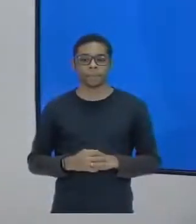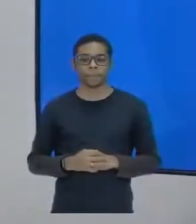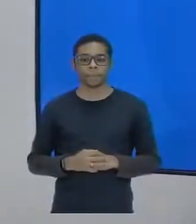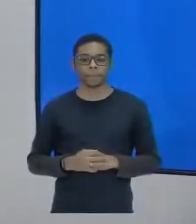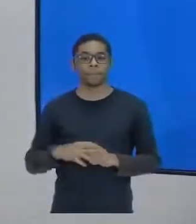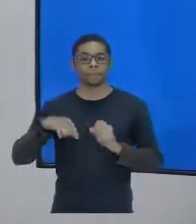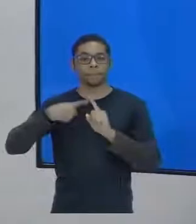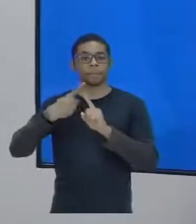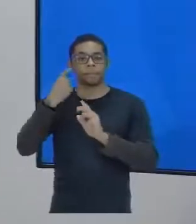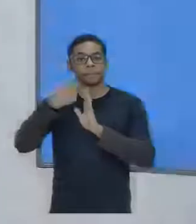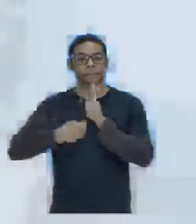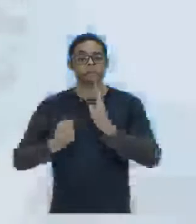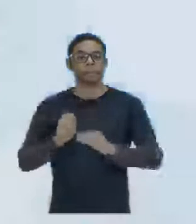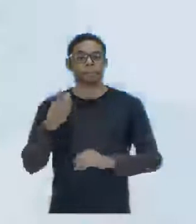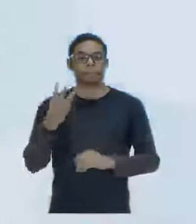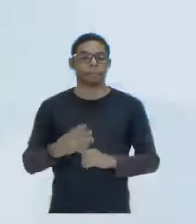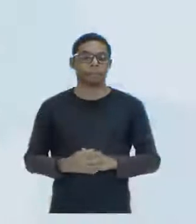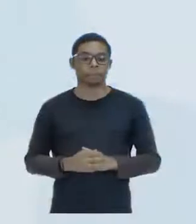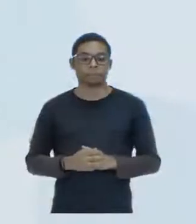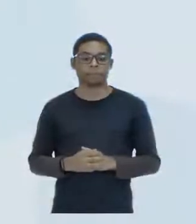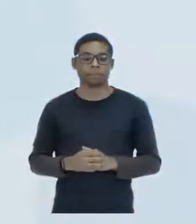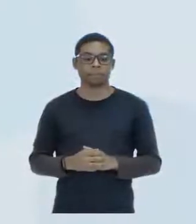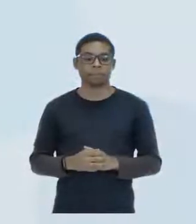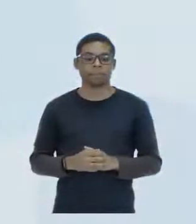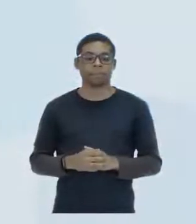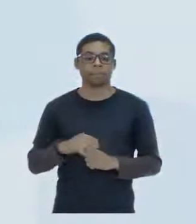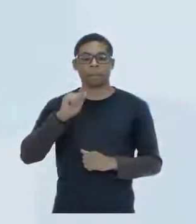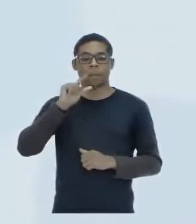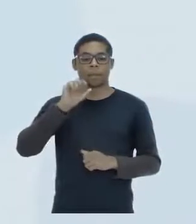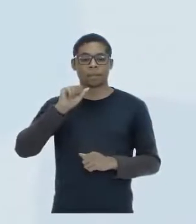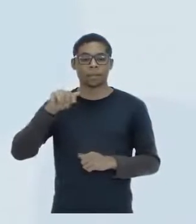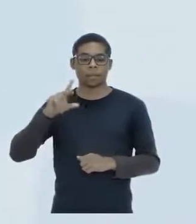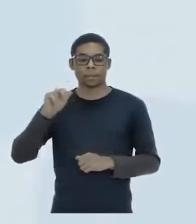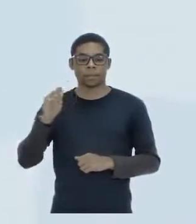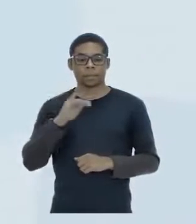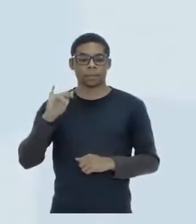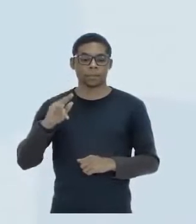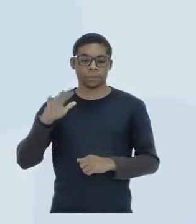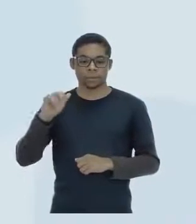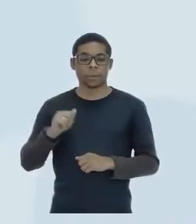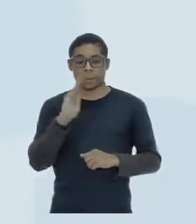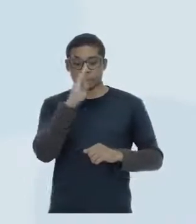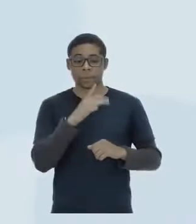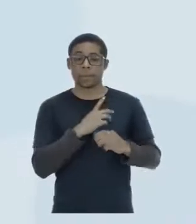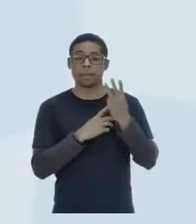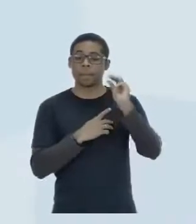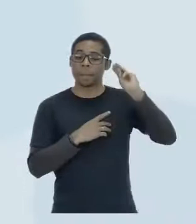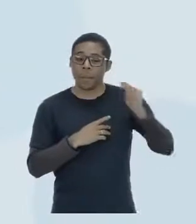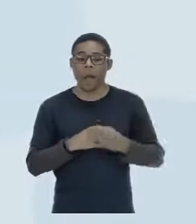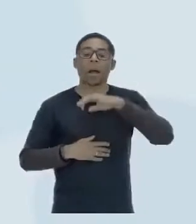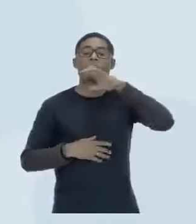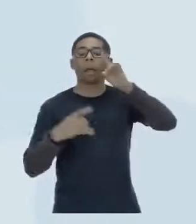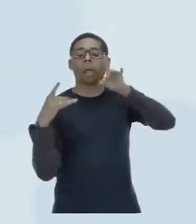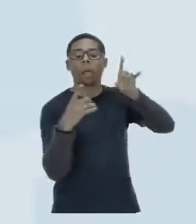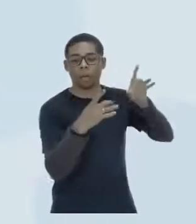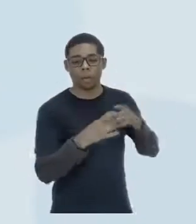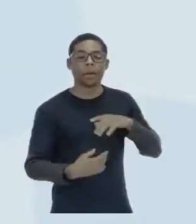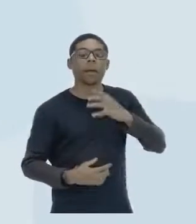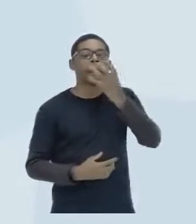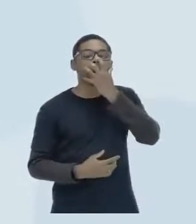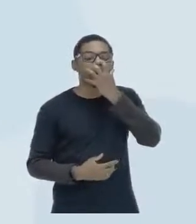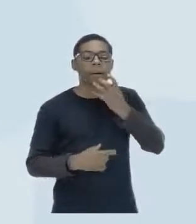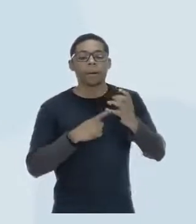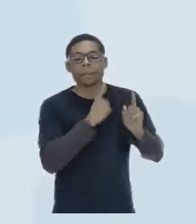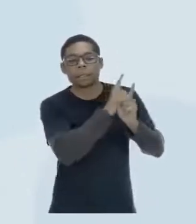um texto. Texto 3, por Alessandro Junqueira. Brasil tem 30 milhões de animais abandonados. Cães são